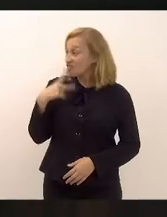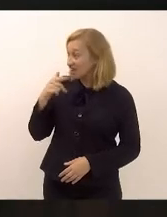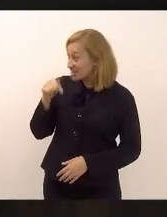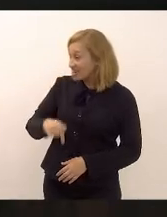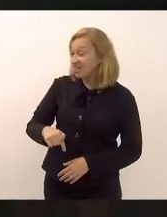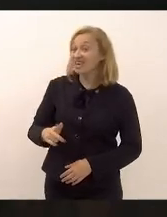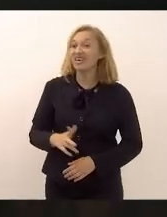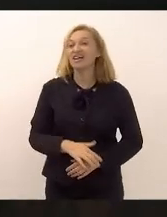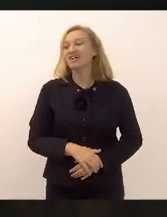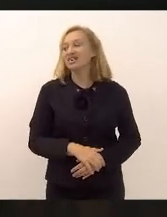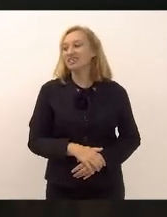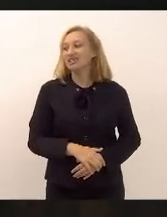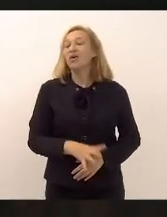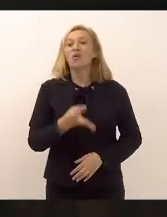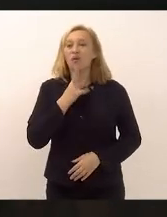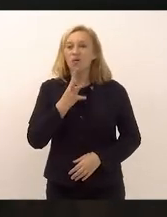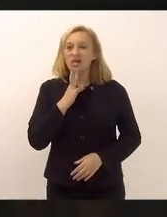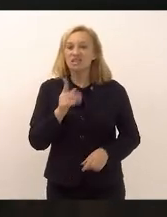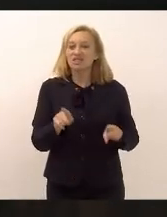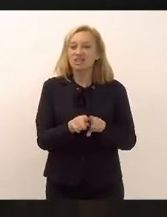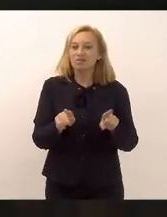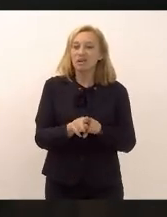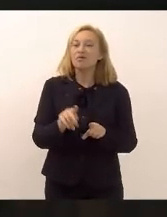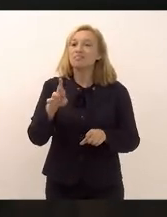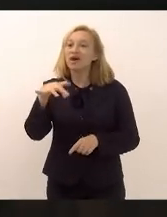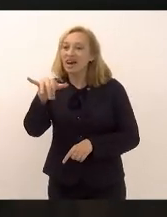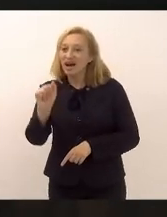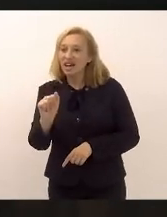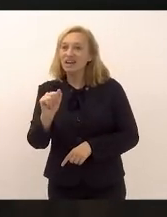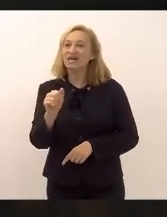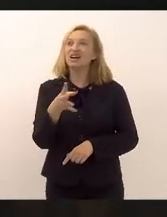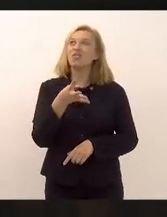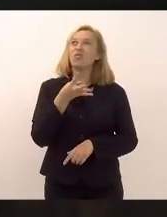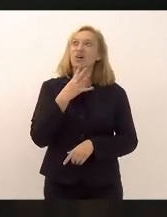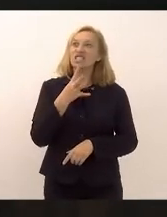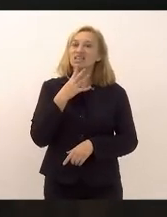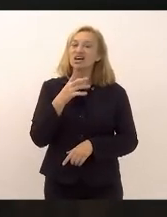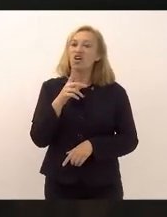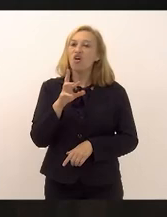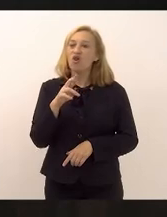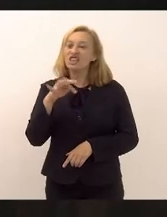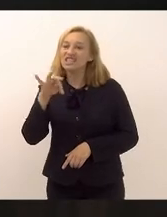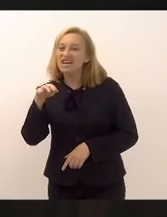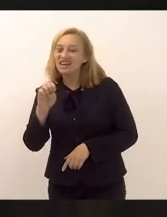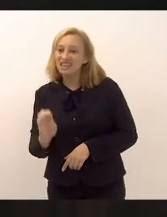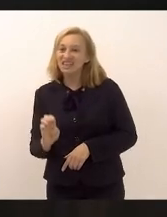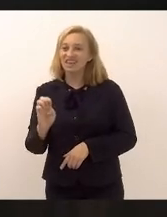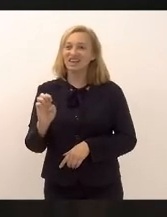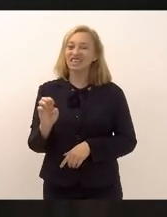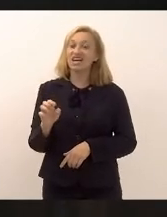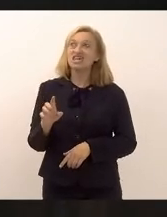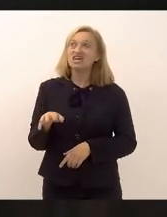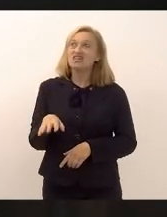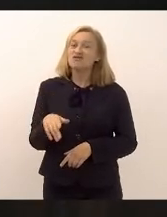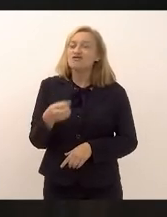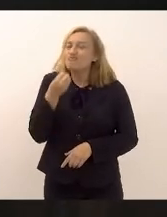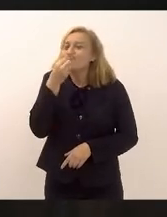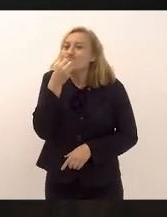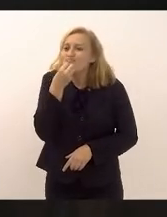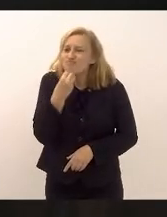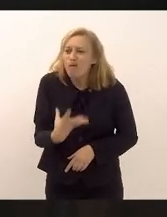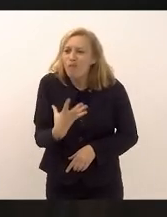aqui, conheci Branca Moreira Alves, conheci Rosane Reis. Então, foi muito